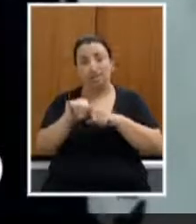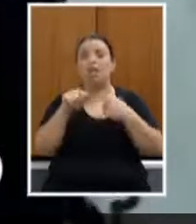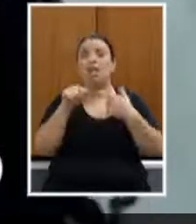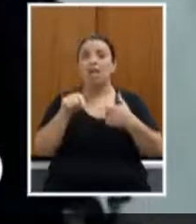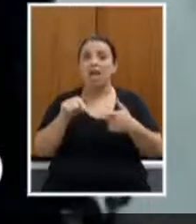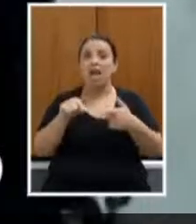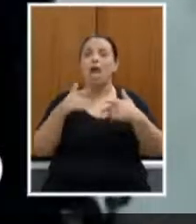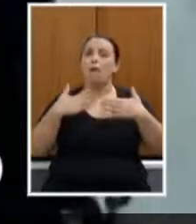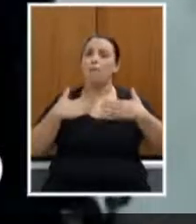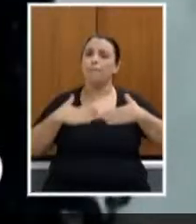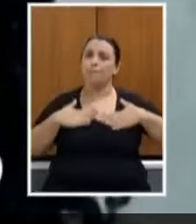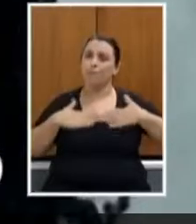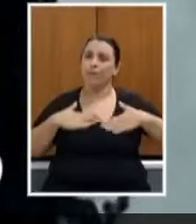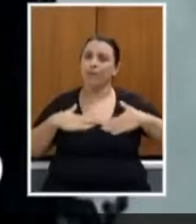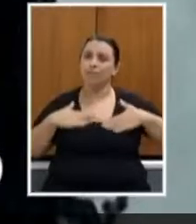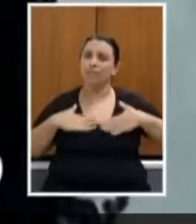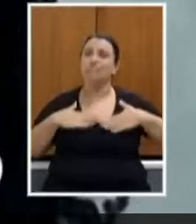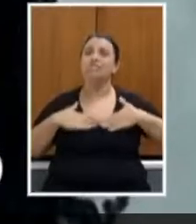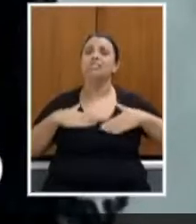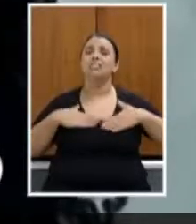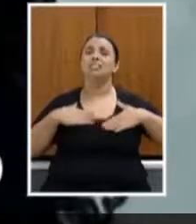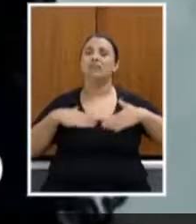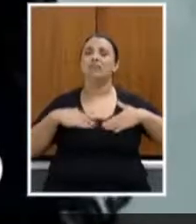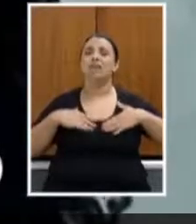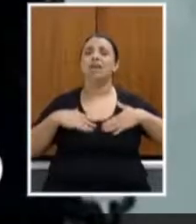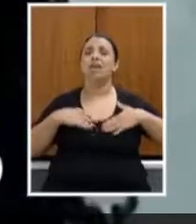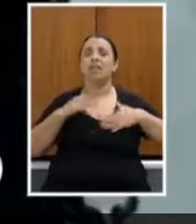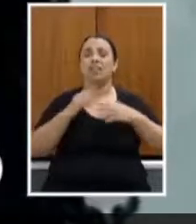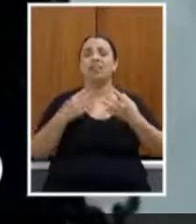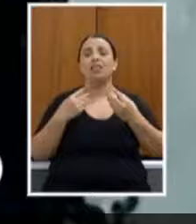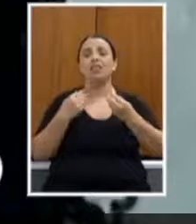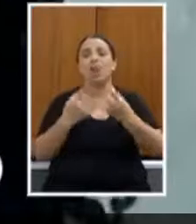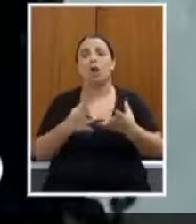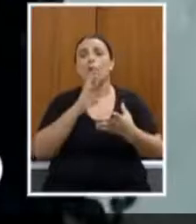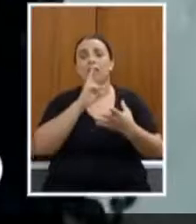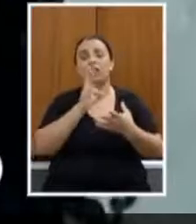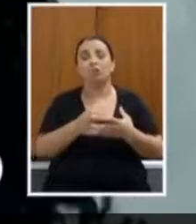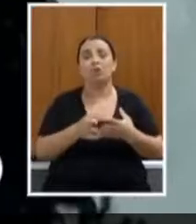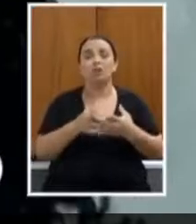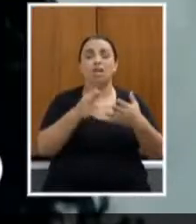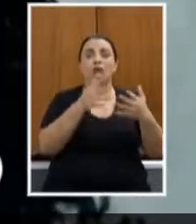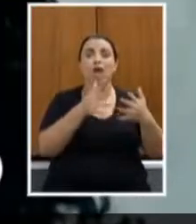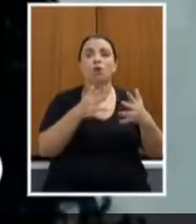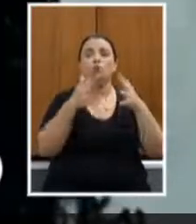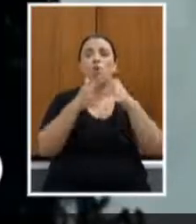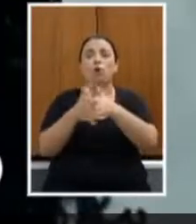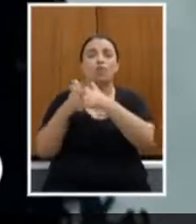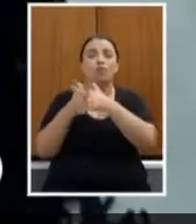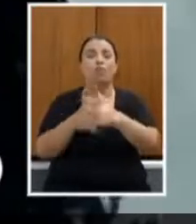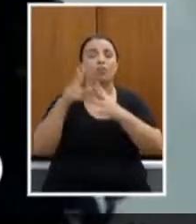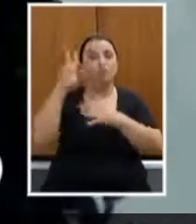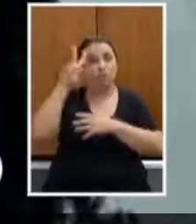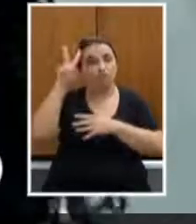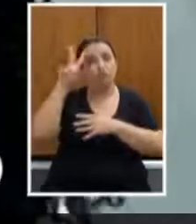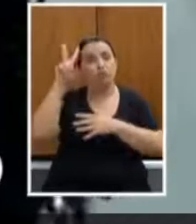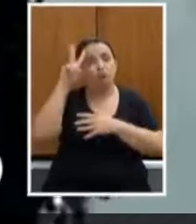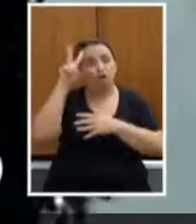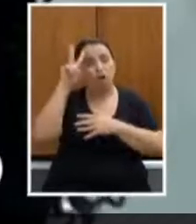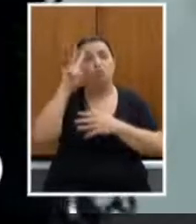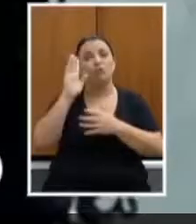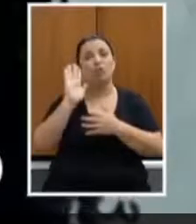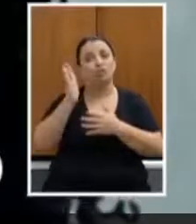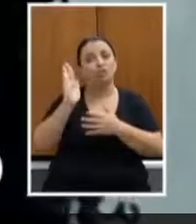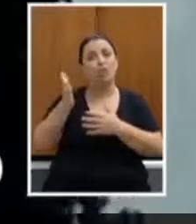pacífica, mas que dá uma resposta a conflitos históricos e serve de inspiração para que